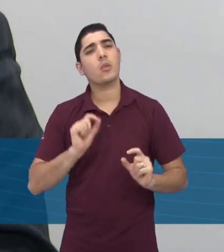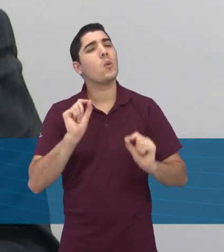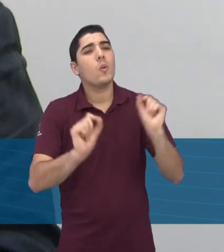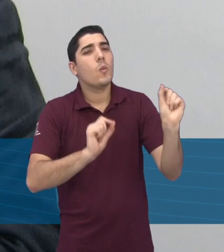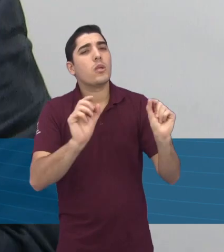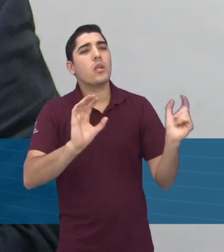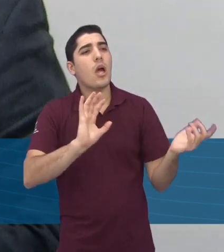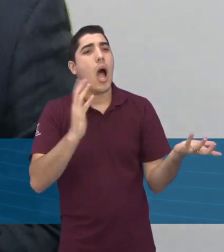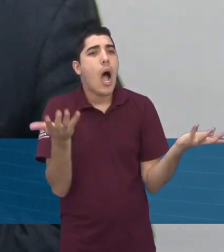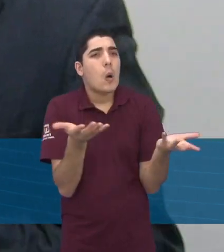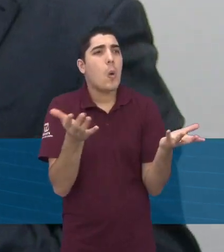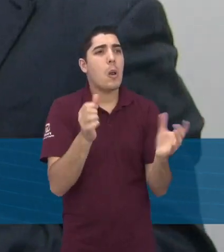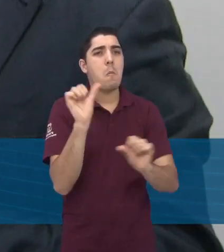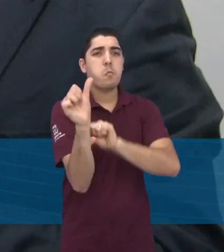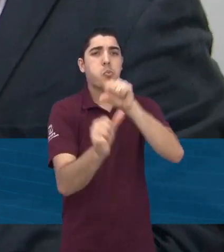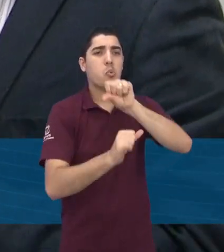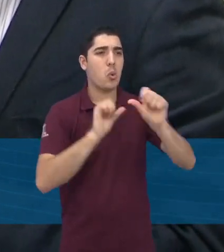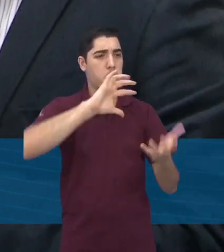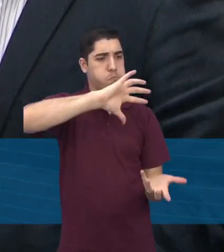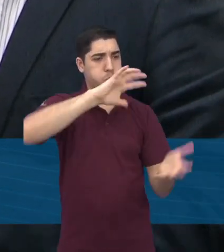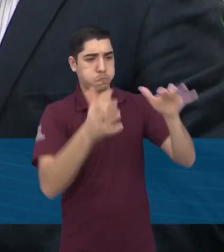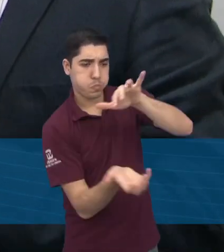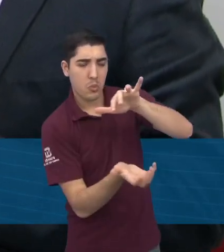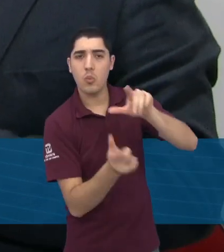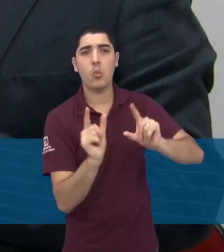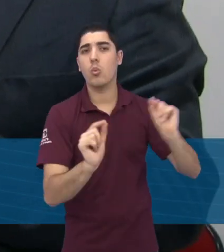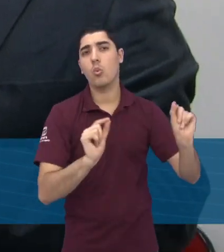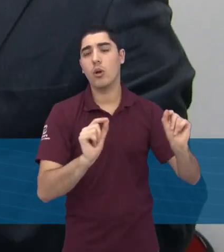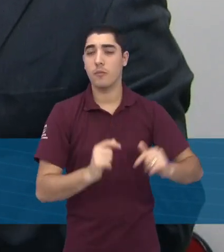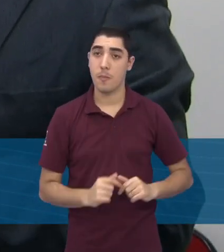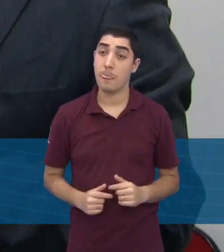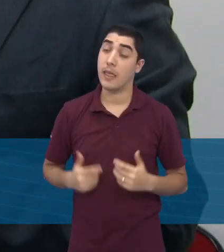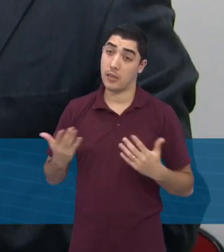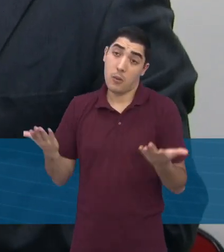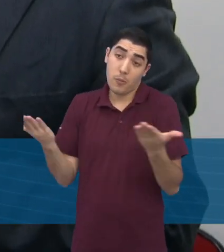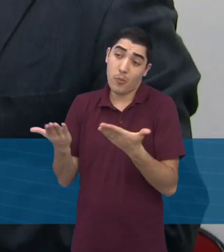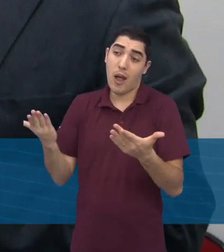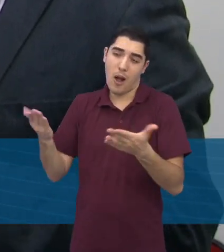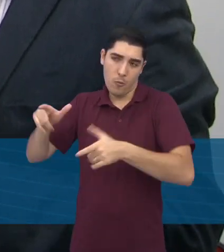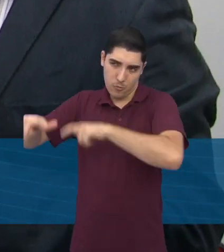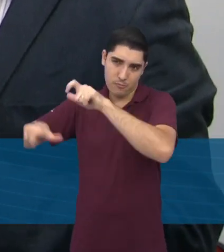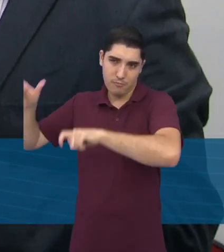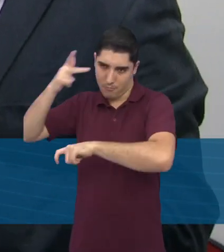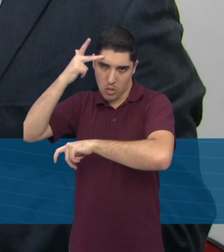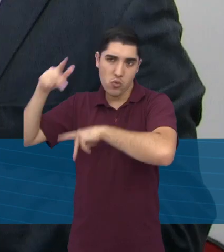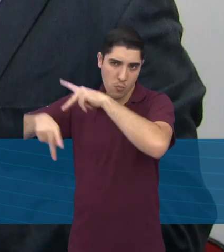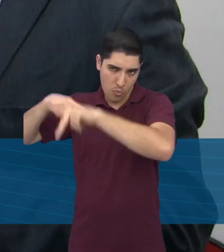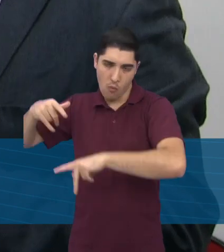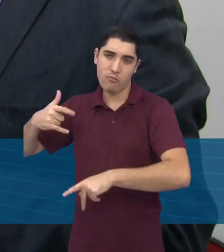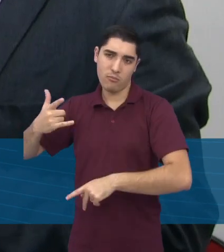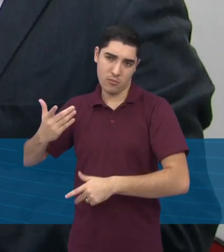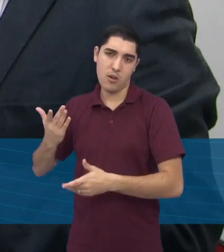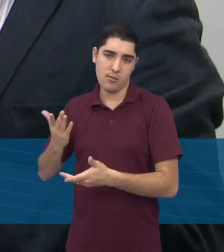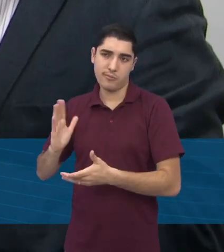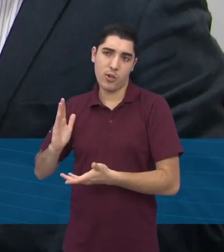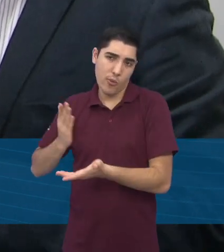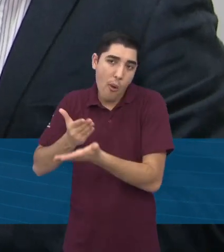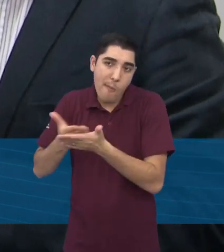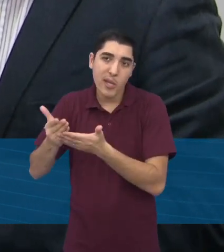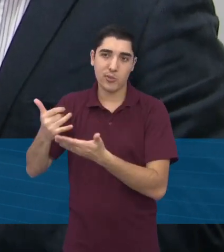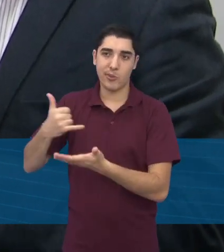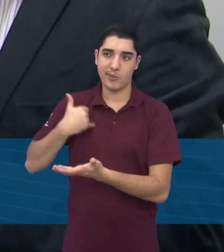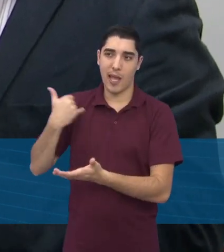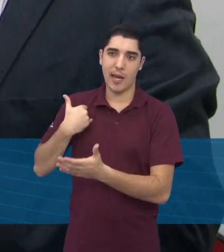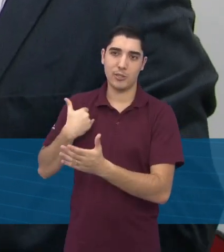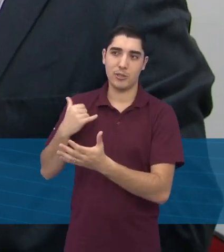intervalo para a gente ter mais vagas oferecidas para esse público? Eu acho que a população realmente está mais madura, né? As pessoas ganharam